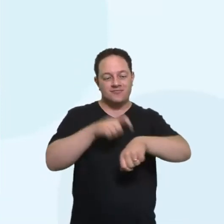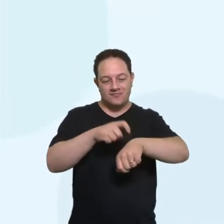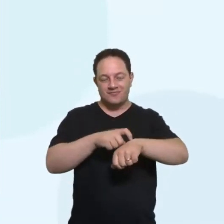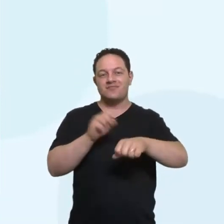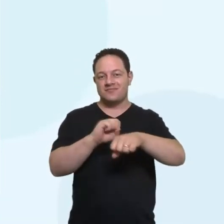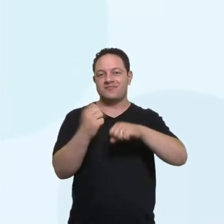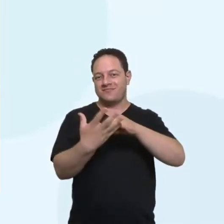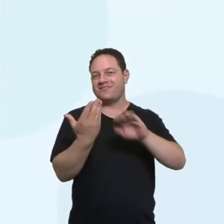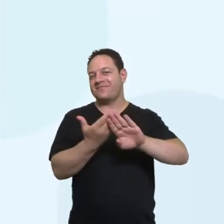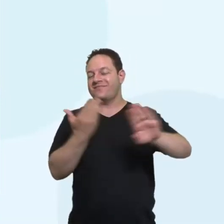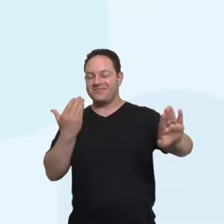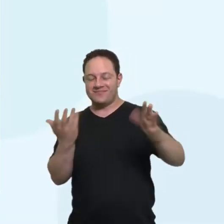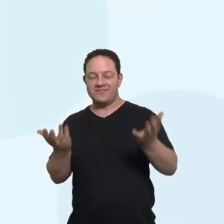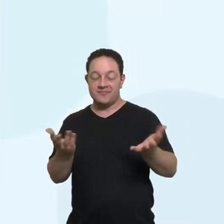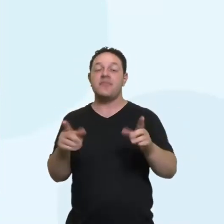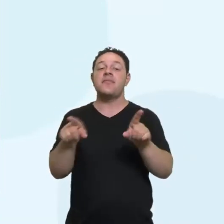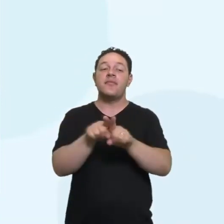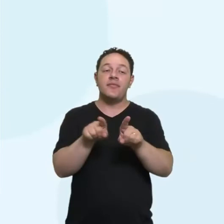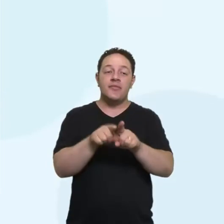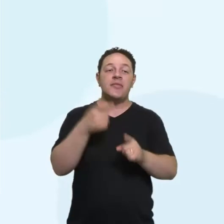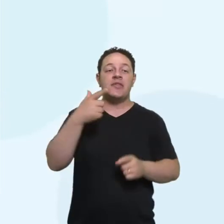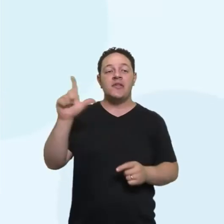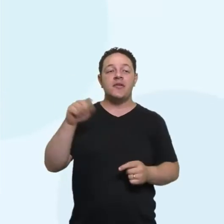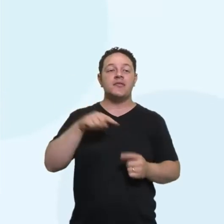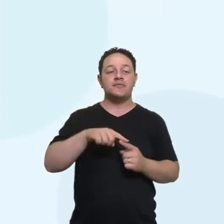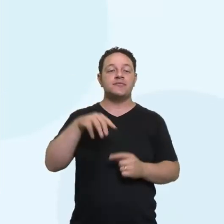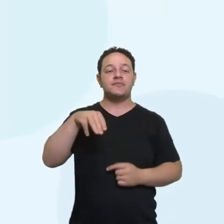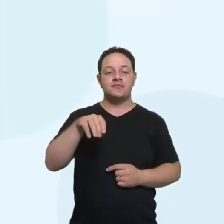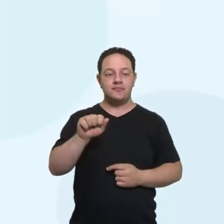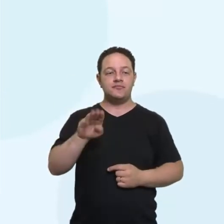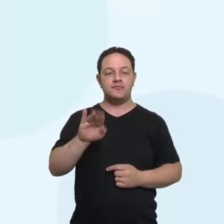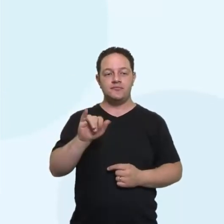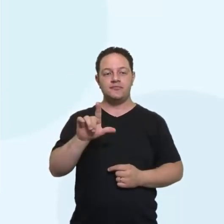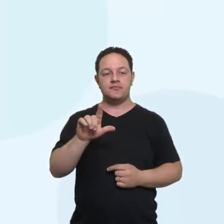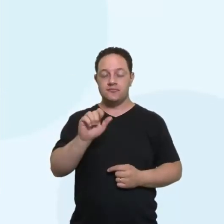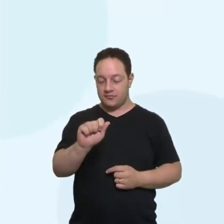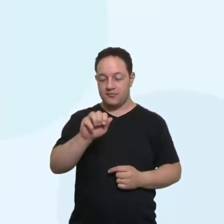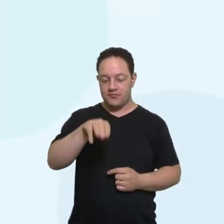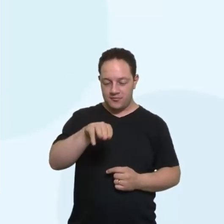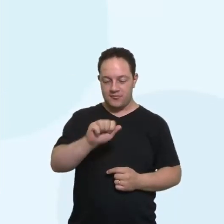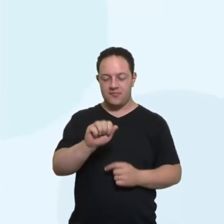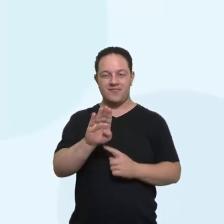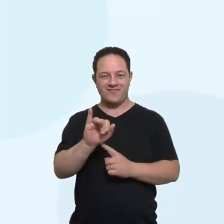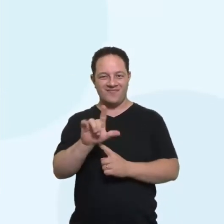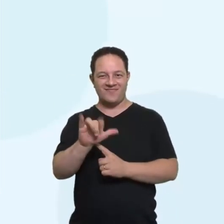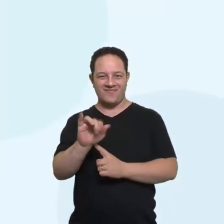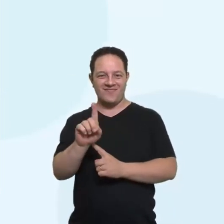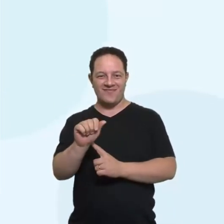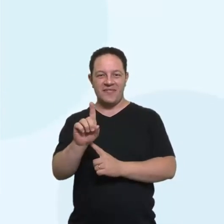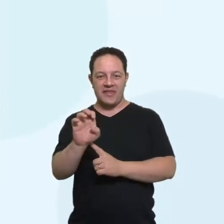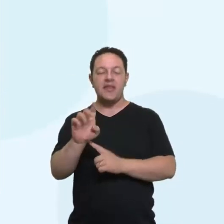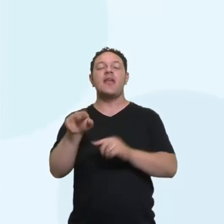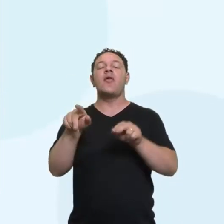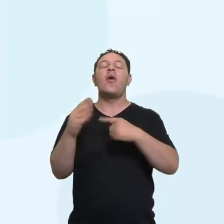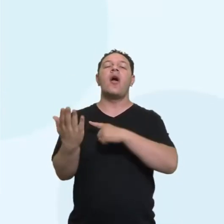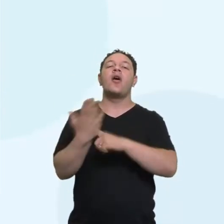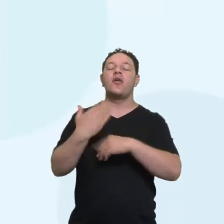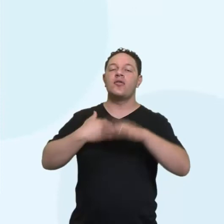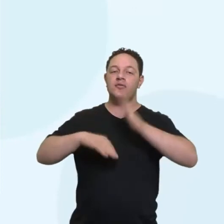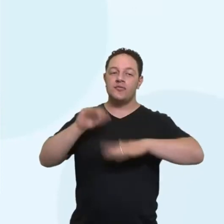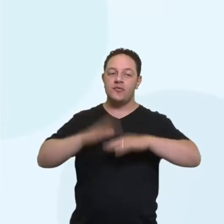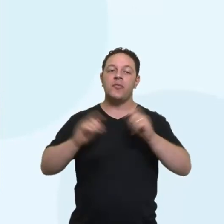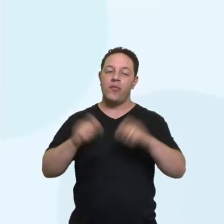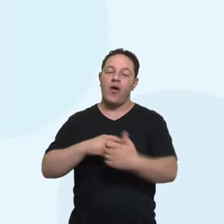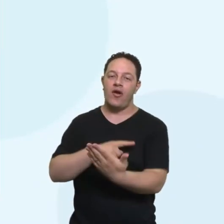e tudo mais e é uma habilidade não seria uma competente uma máquina competência né que pode ajudar a gente aí nesse sentido